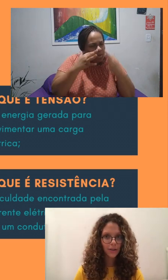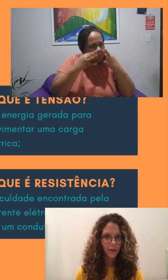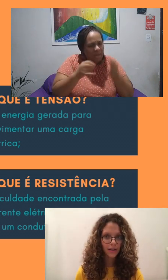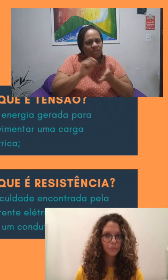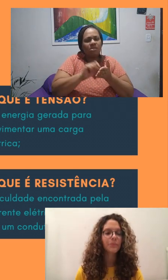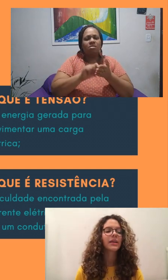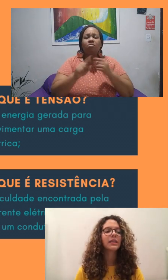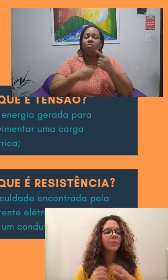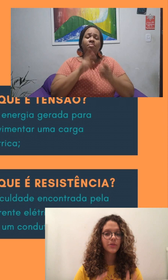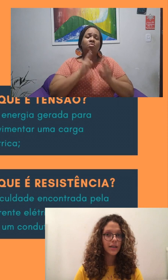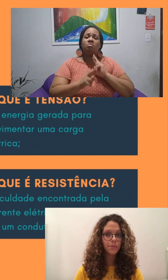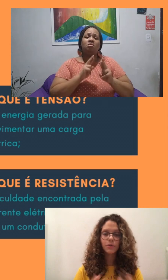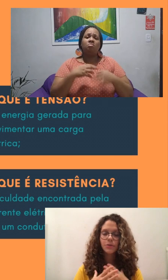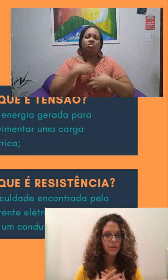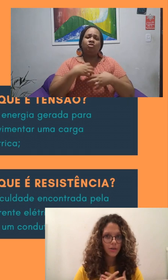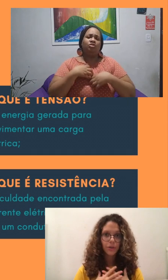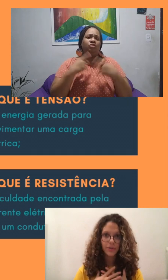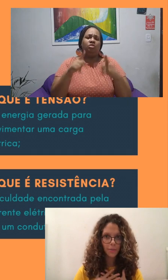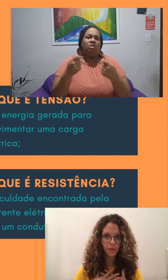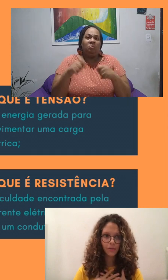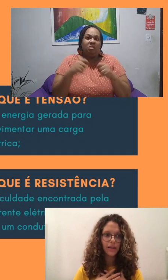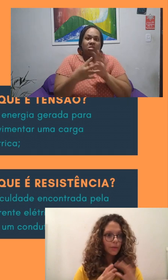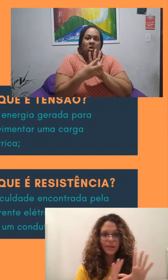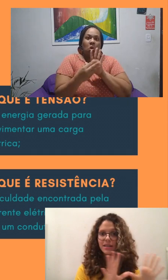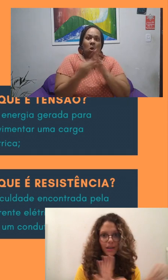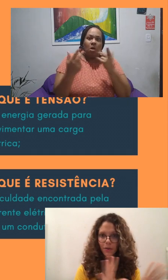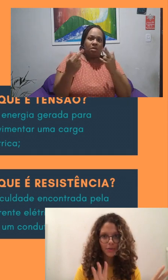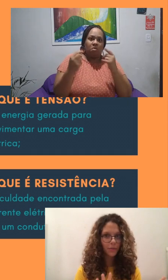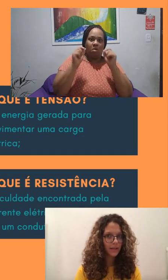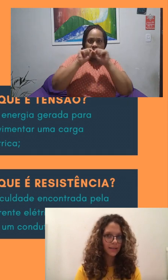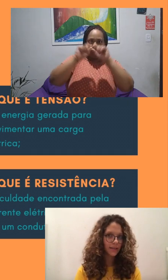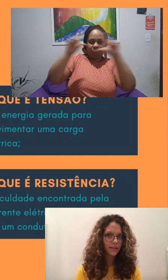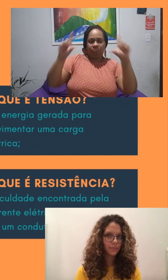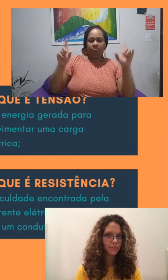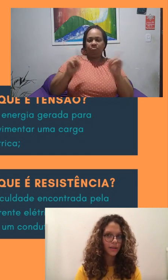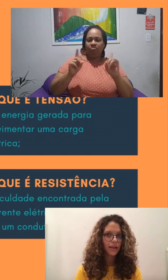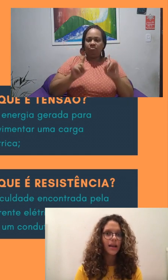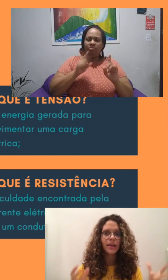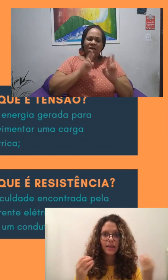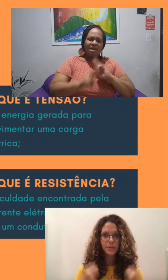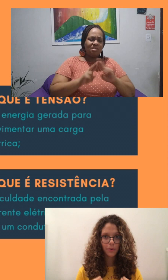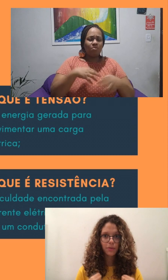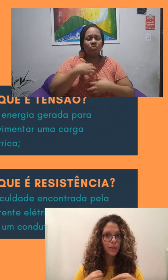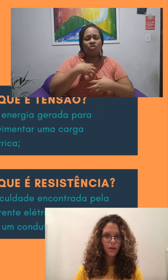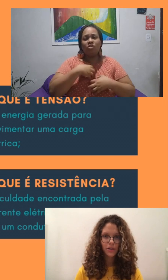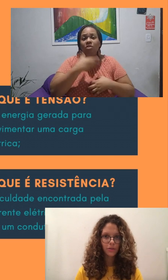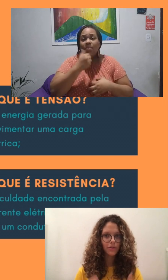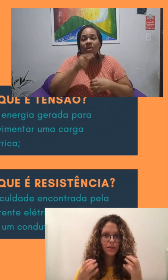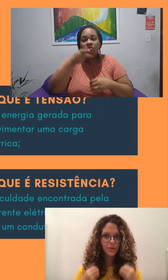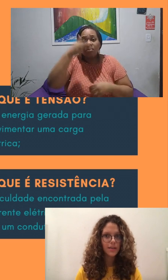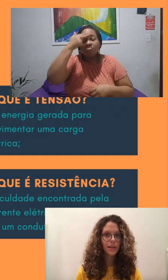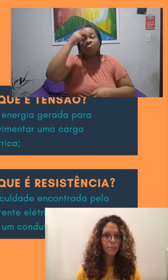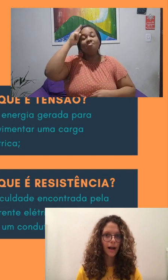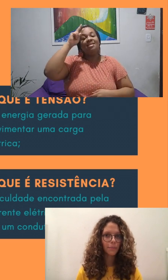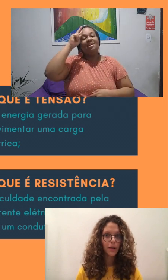precisar, anota e depois você responde do seu jeito, do seu modo. Não precisa estar igualzinho como tá aí na tela, não. E responda do melhor jeito que